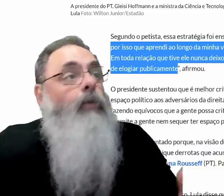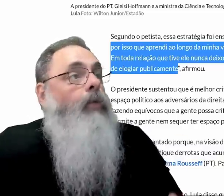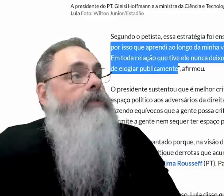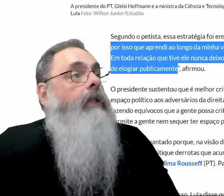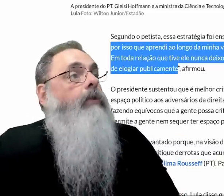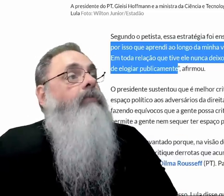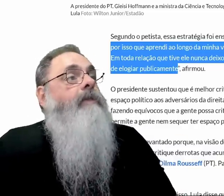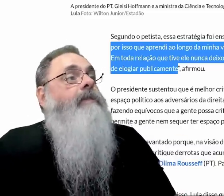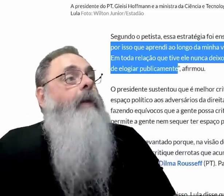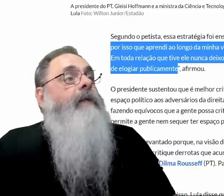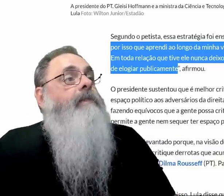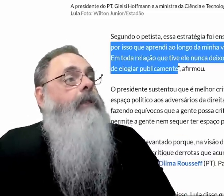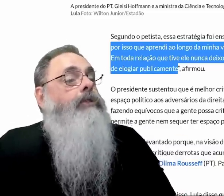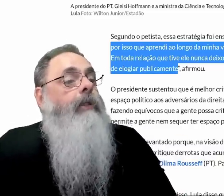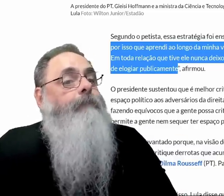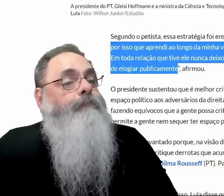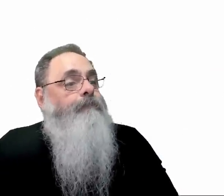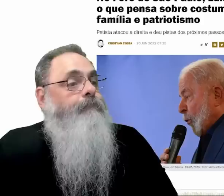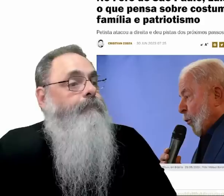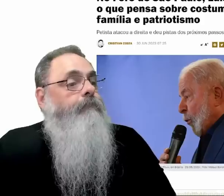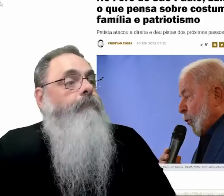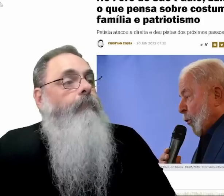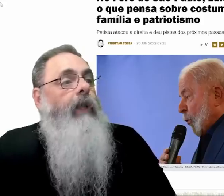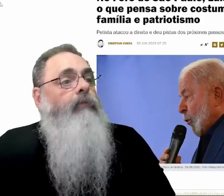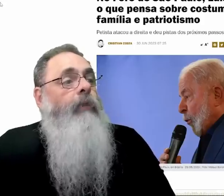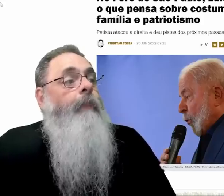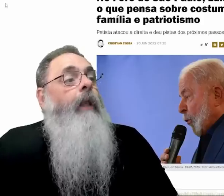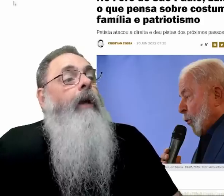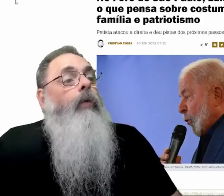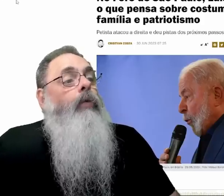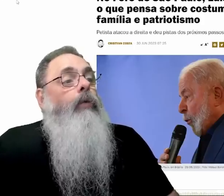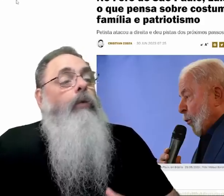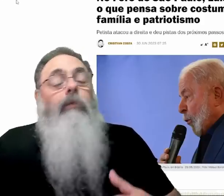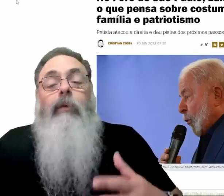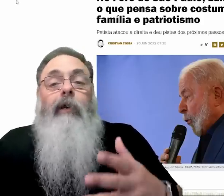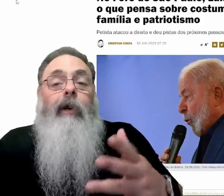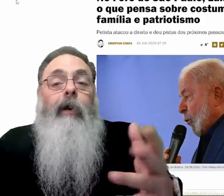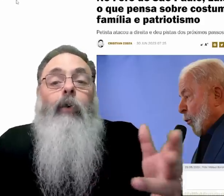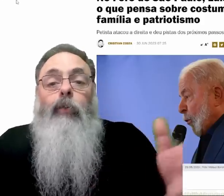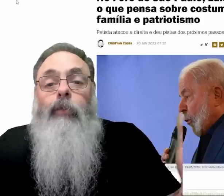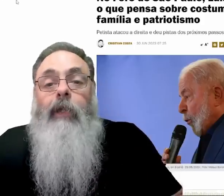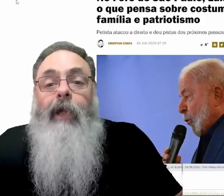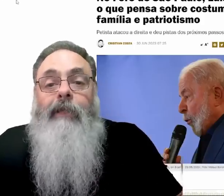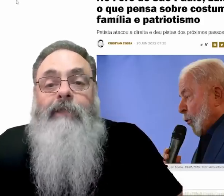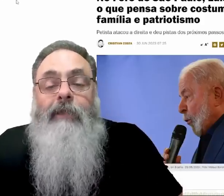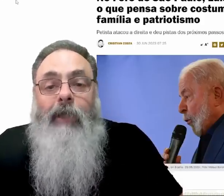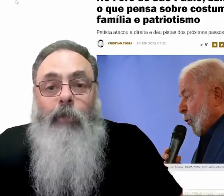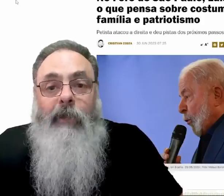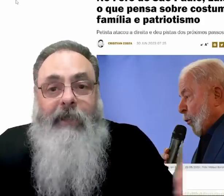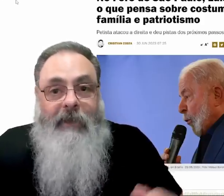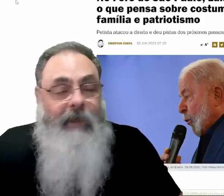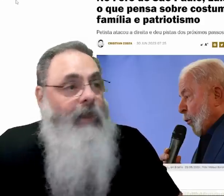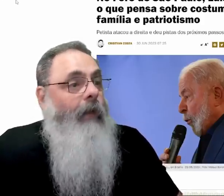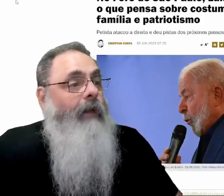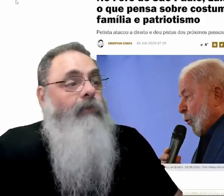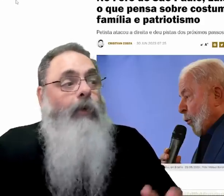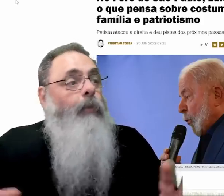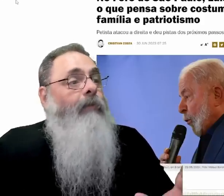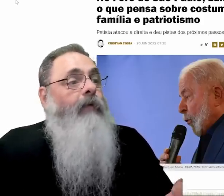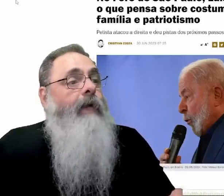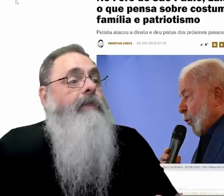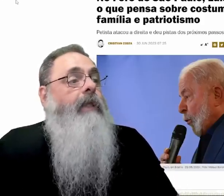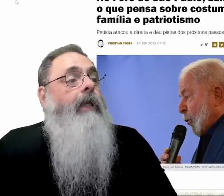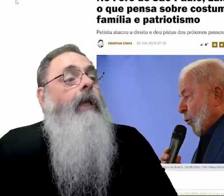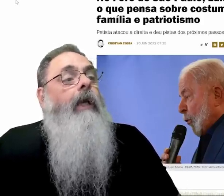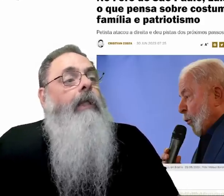eles estão conseguindo avançar bastante né enfim o Lula ainda se entregou nessa daqui ó ele